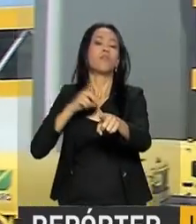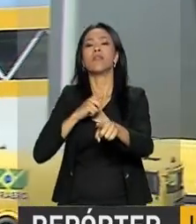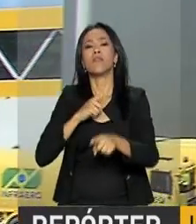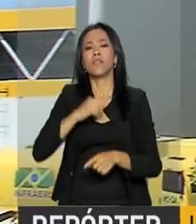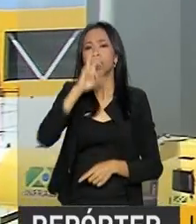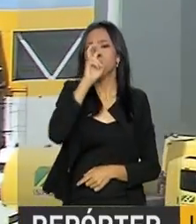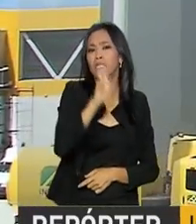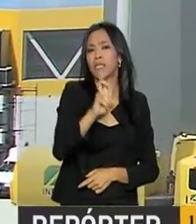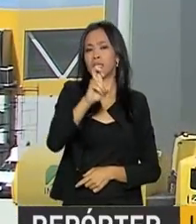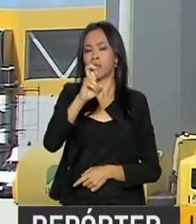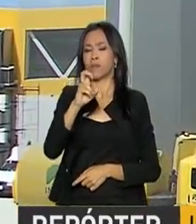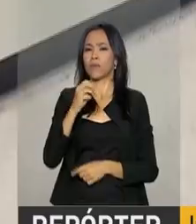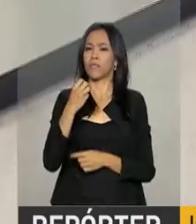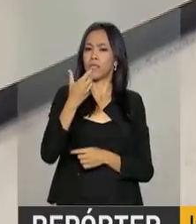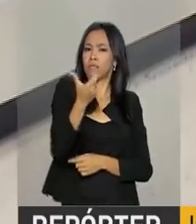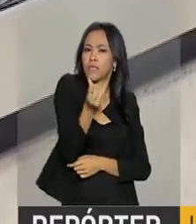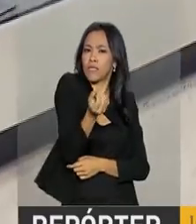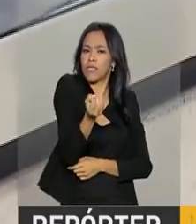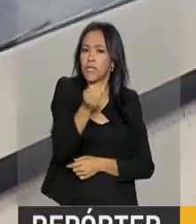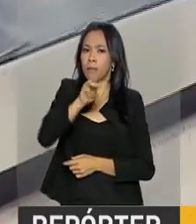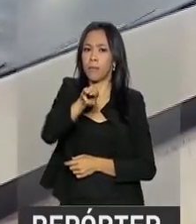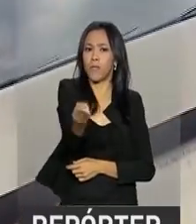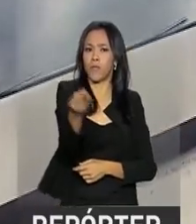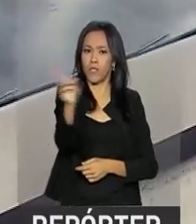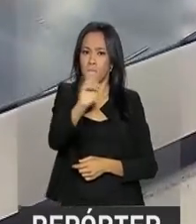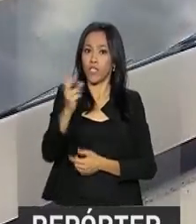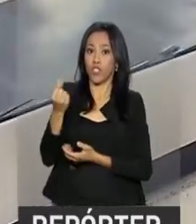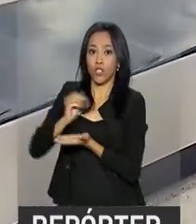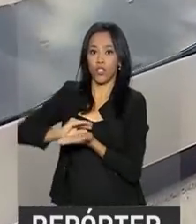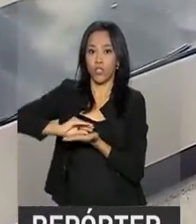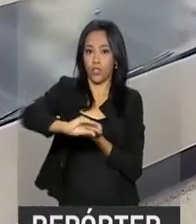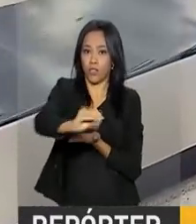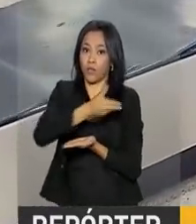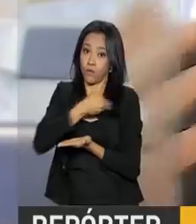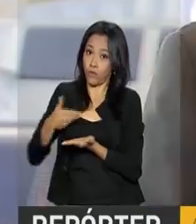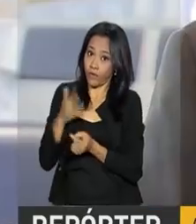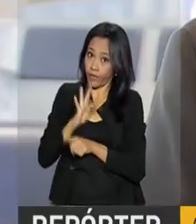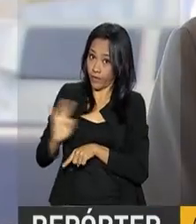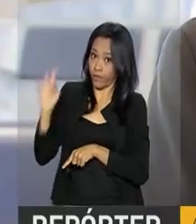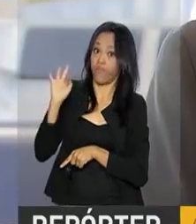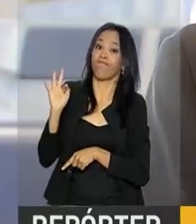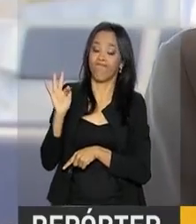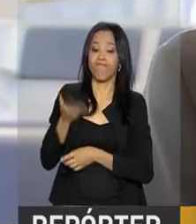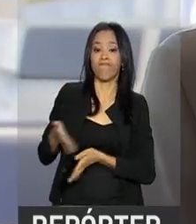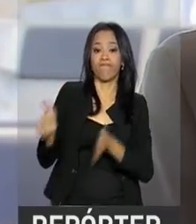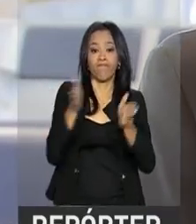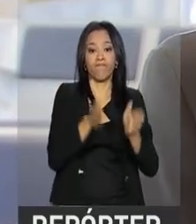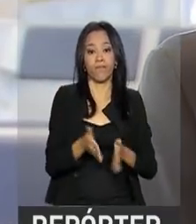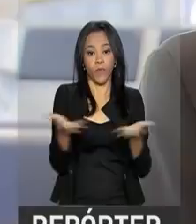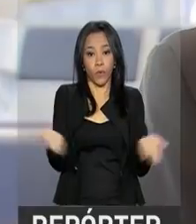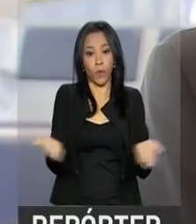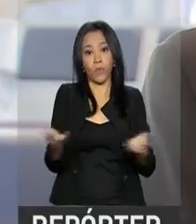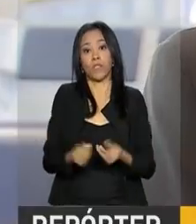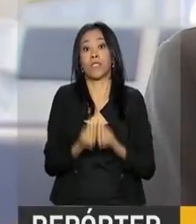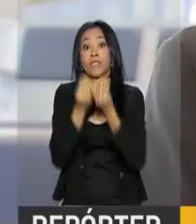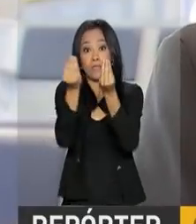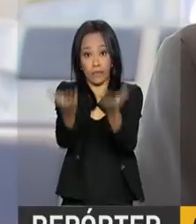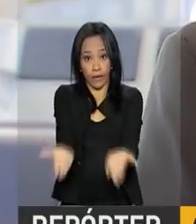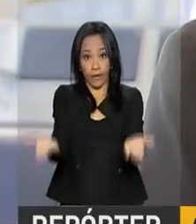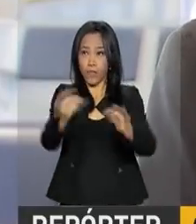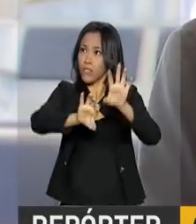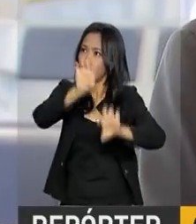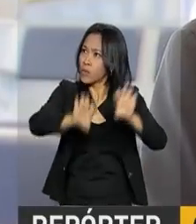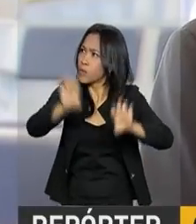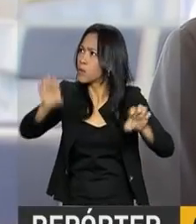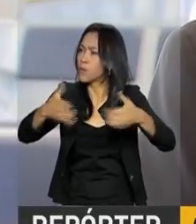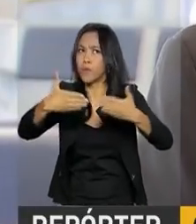560 milhões de reais em investimentos do governo federal. Esse conjunto que está sendo entregue agora aqui nessa fase, que